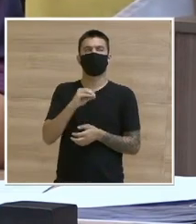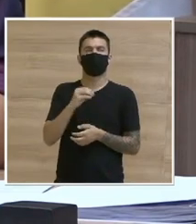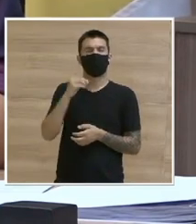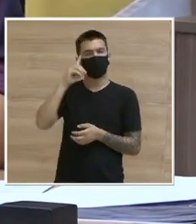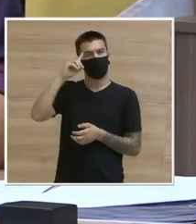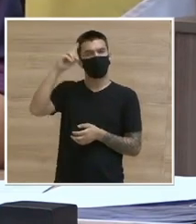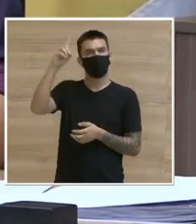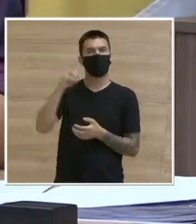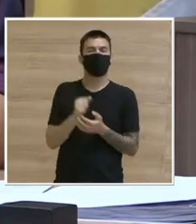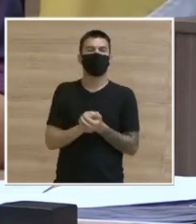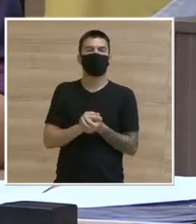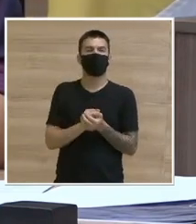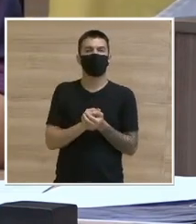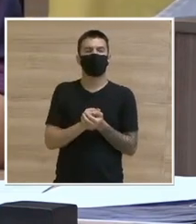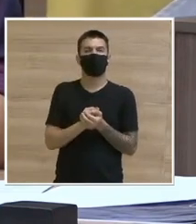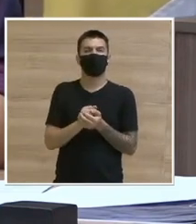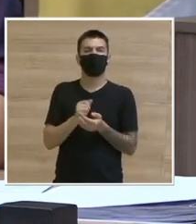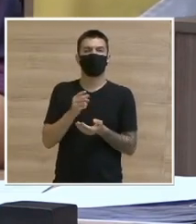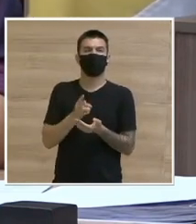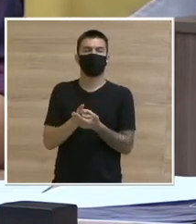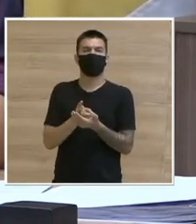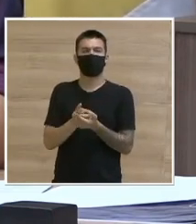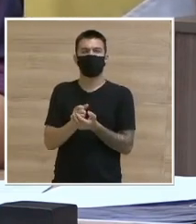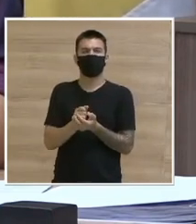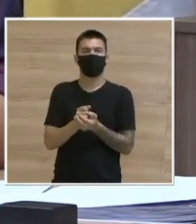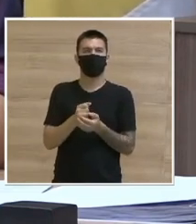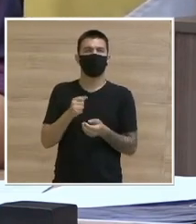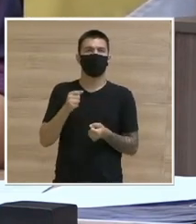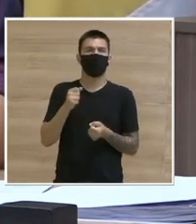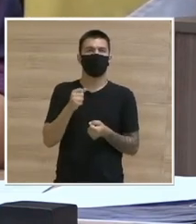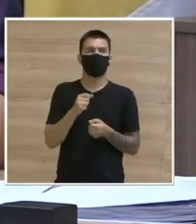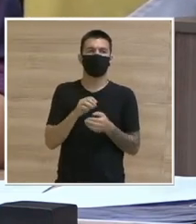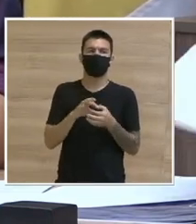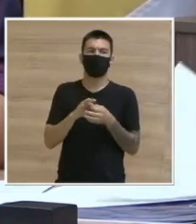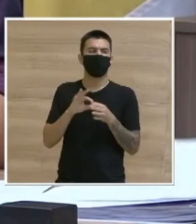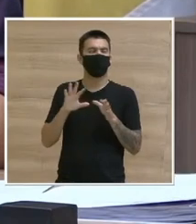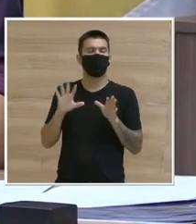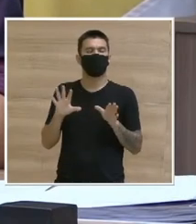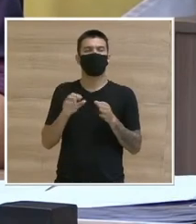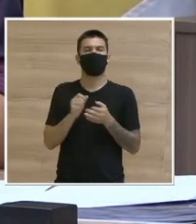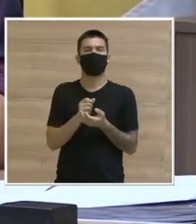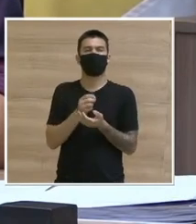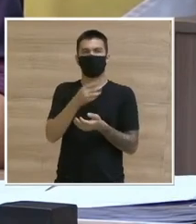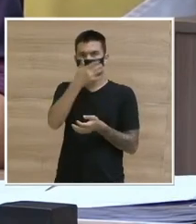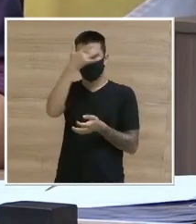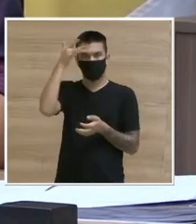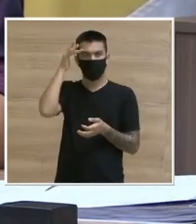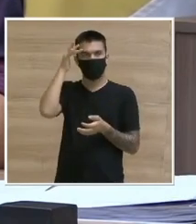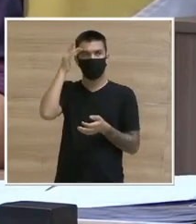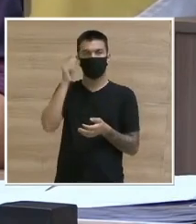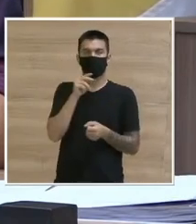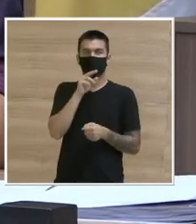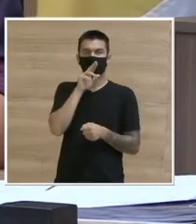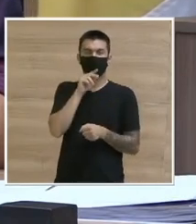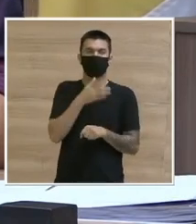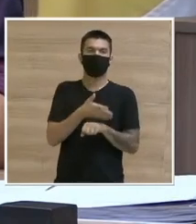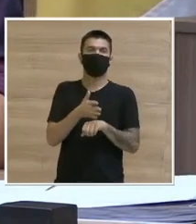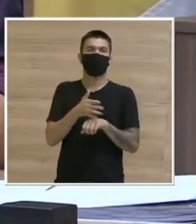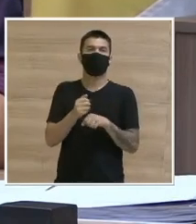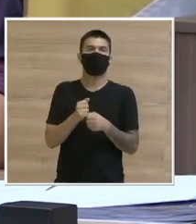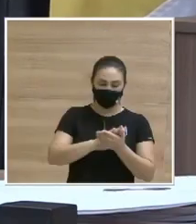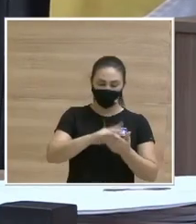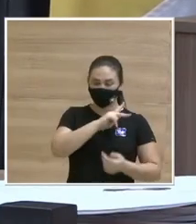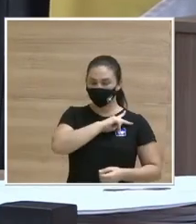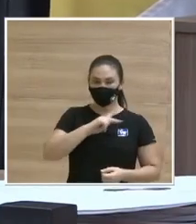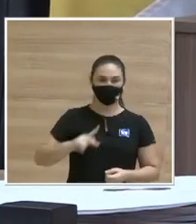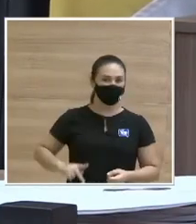breve análise realizada por este munícipe, constatam-se algumas irregularidades, as quais, como cidadão, tenho o dever de apontar esta Casa de Leis para que